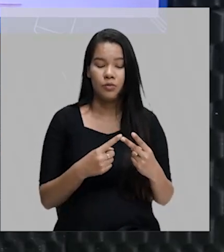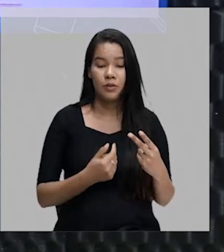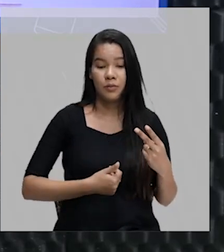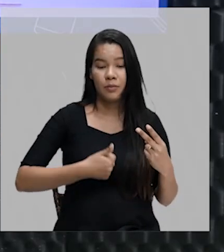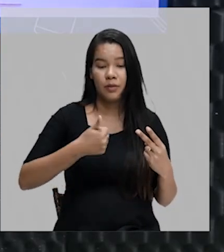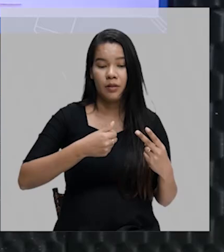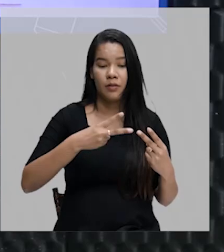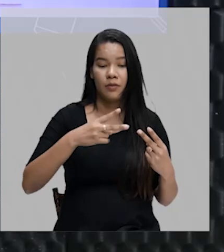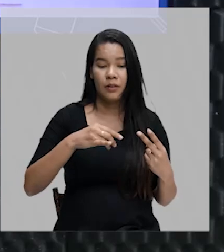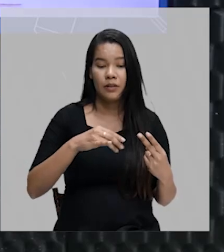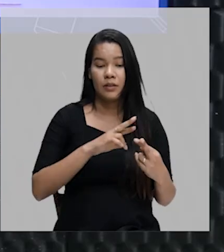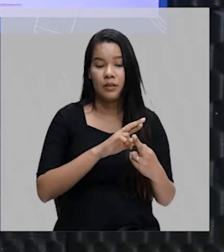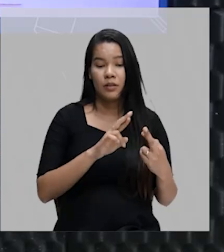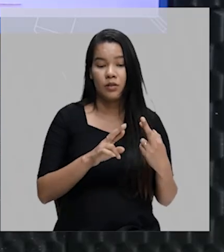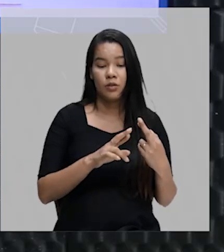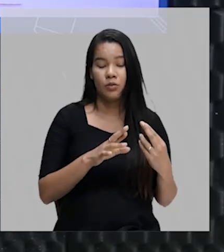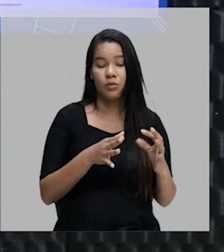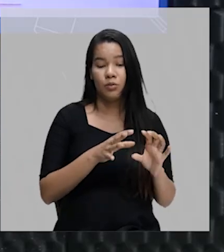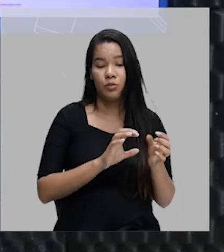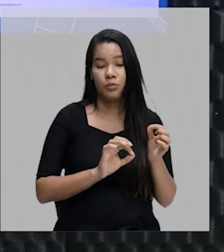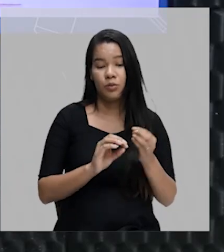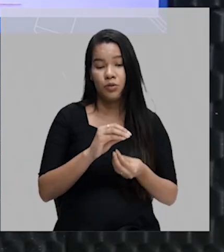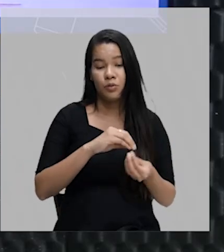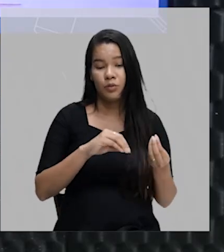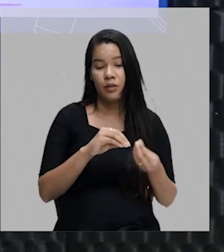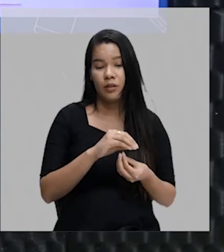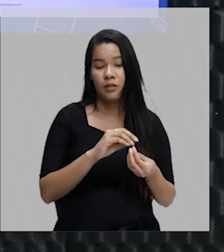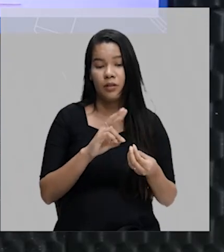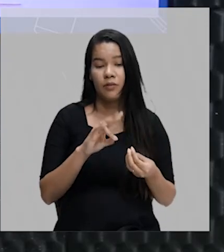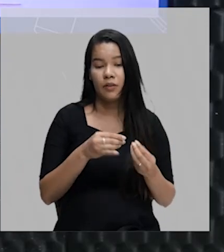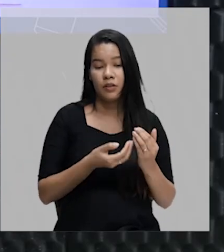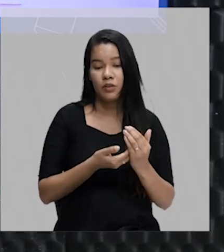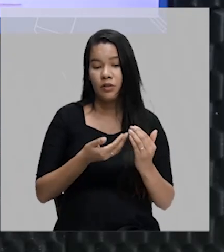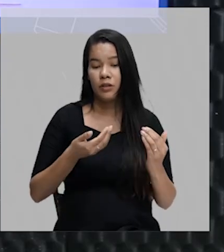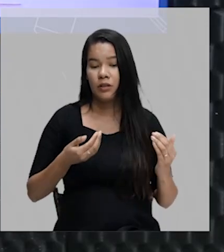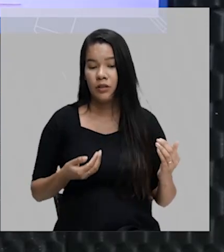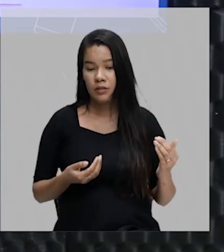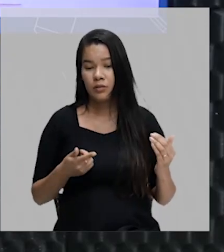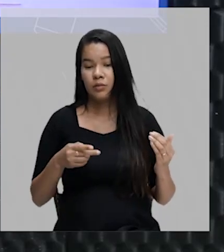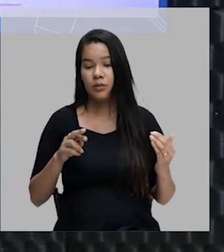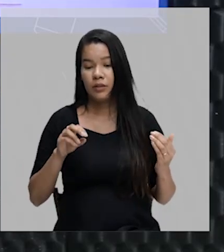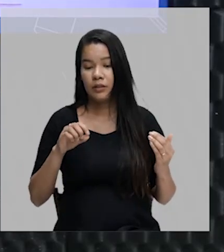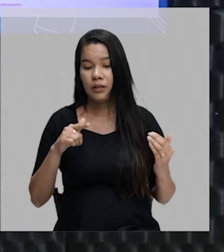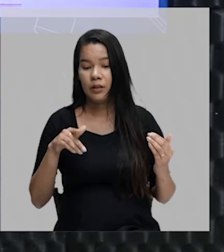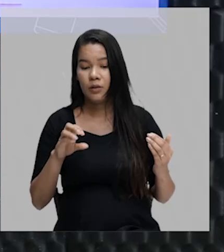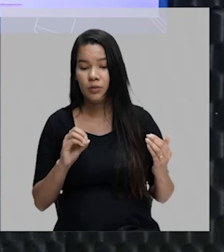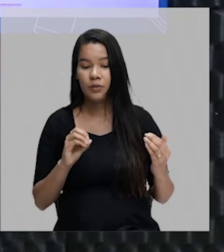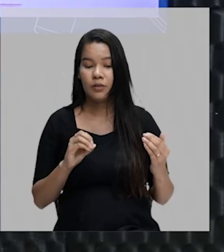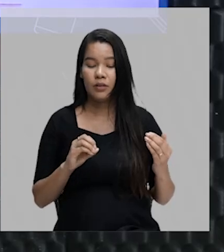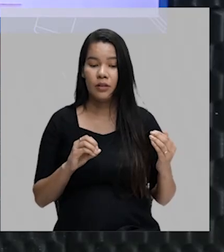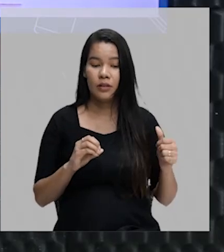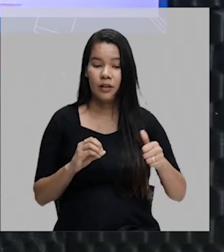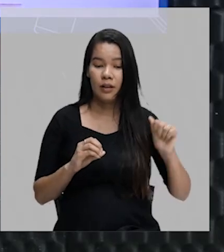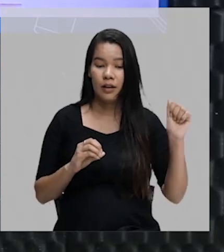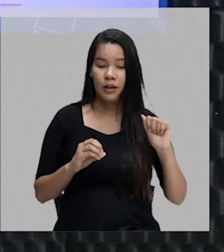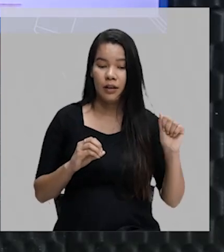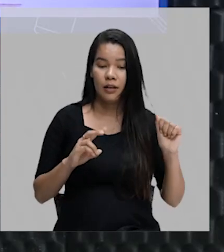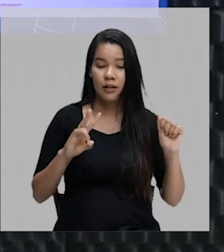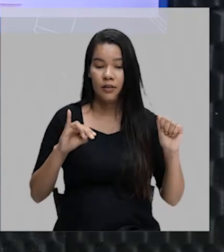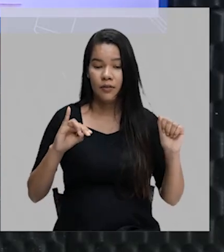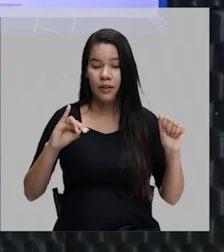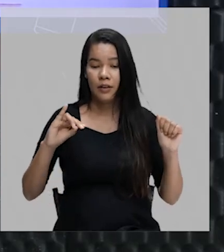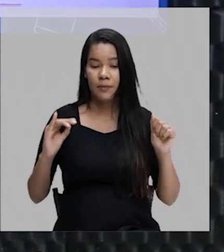maneira. Você vai retirar o grão de pólen da planta da linhagem A e vai inserir esse grão de